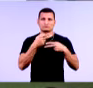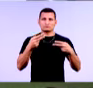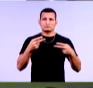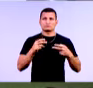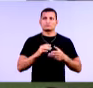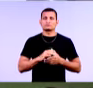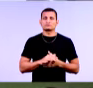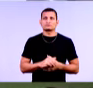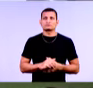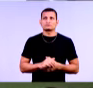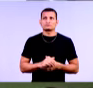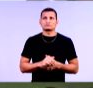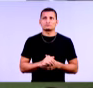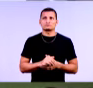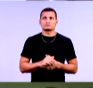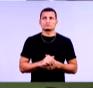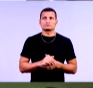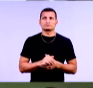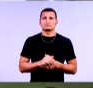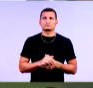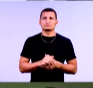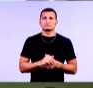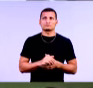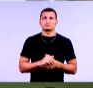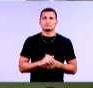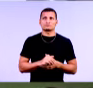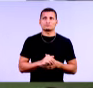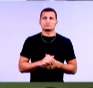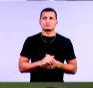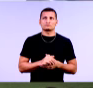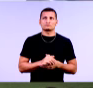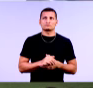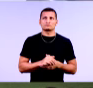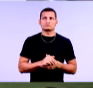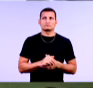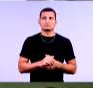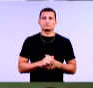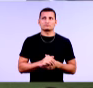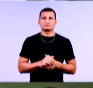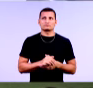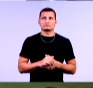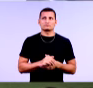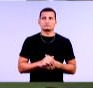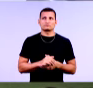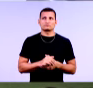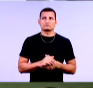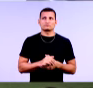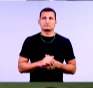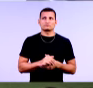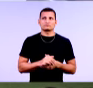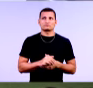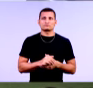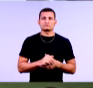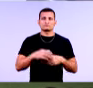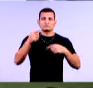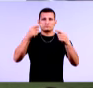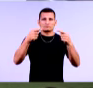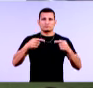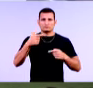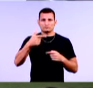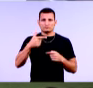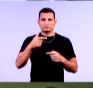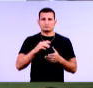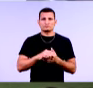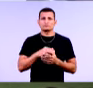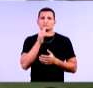Mais alguma coisa, professora? Então, essa seria para a questão, né? Para a questão dos que foi solicitado aqui exemplos